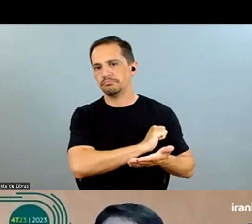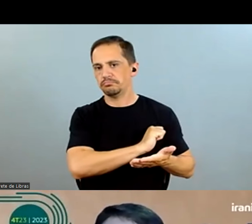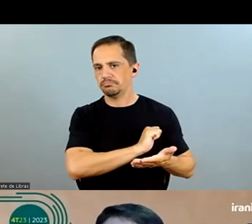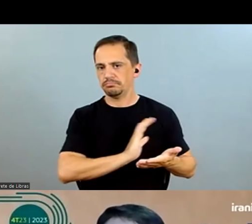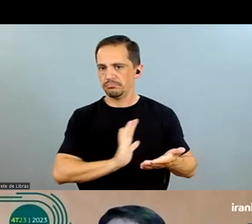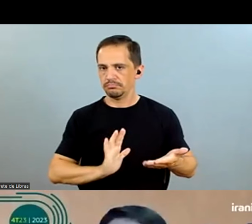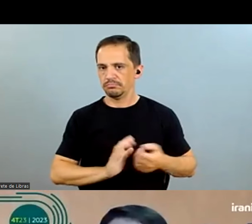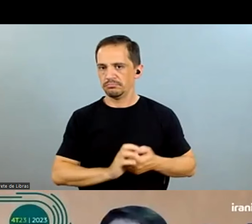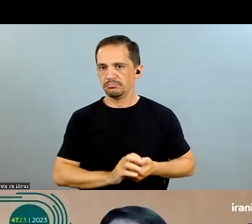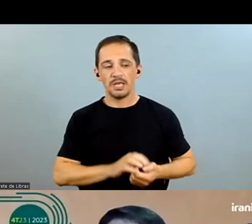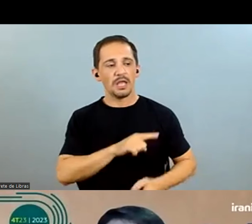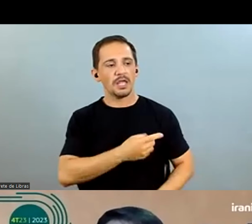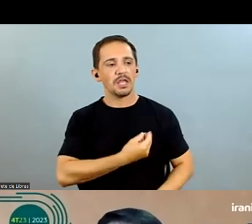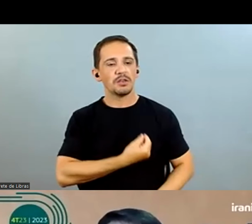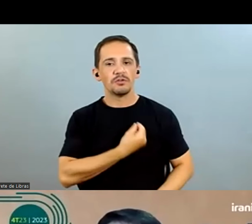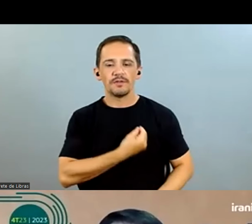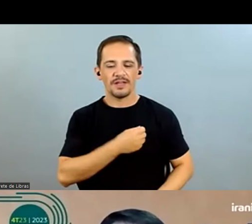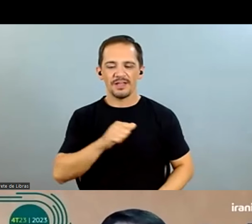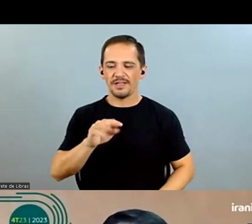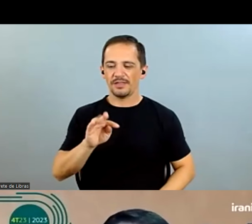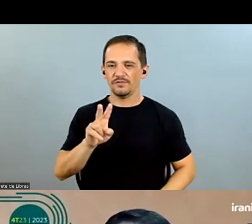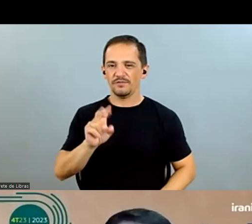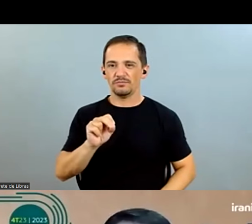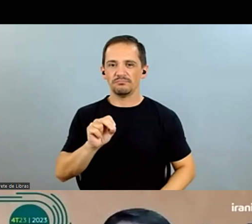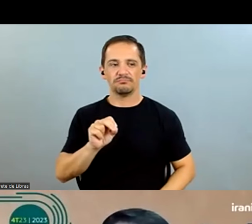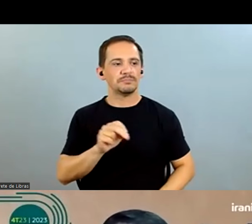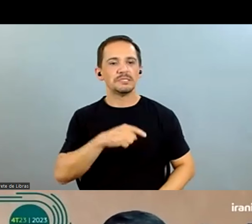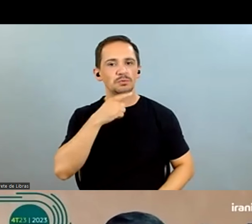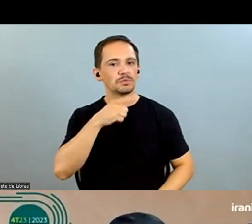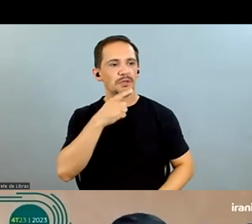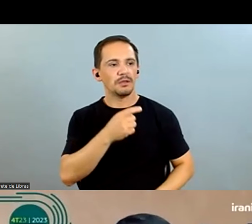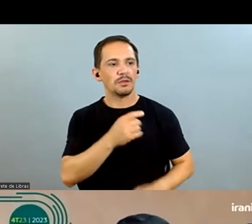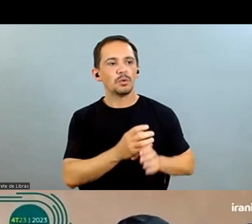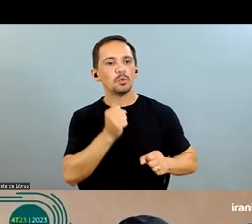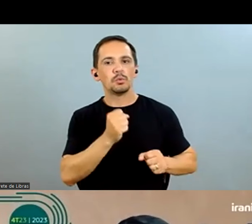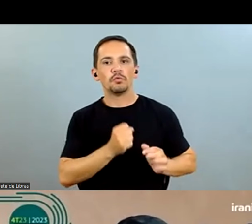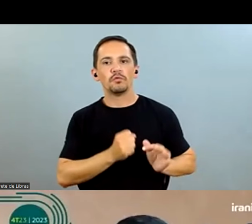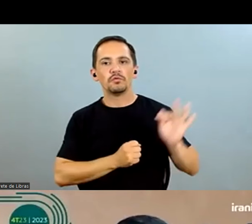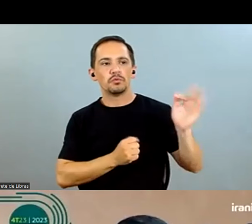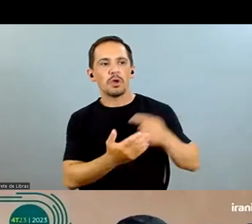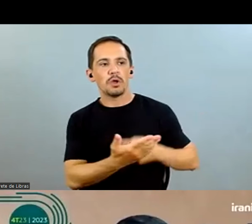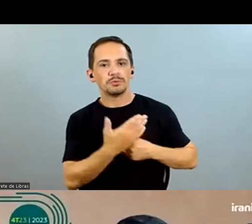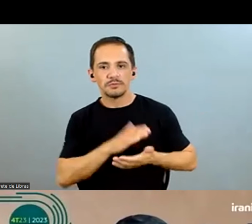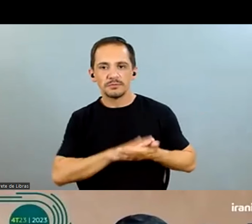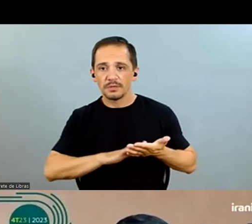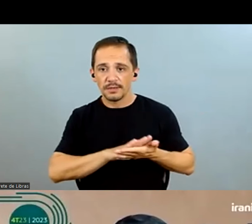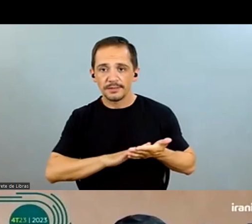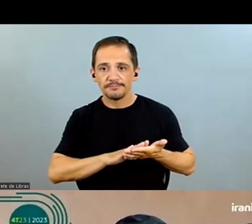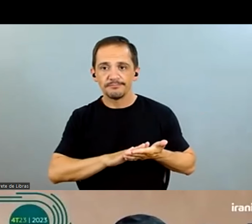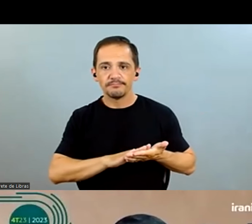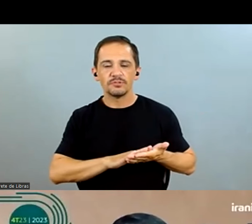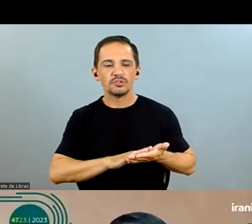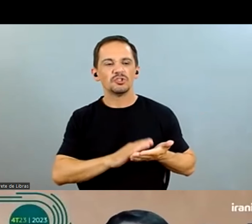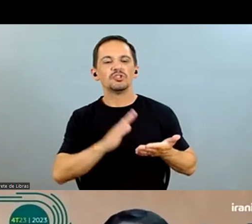ativo que não tem possibilidade de de de renda futura né de gerar caixa futuro que ele seja baixado então a